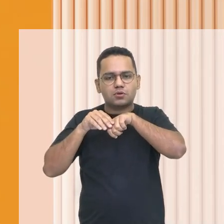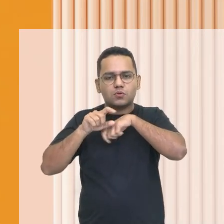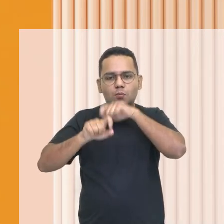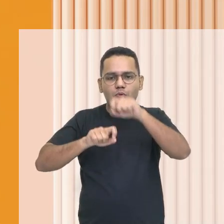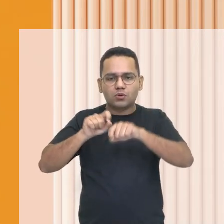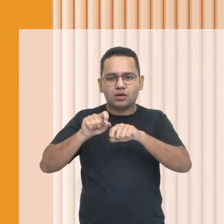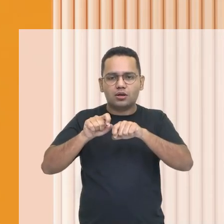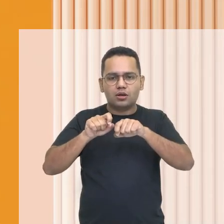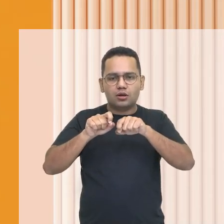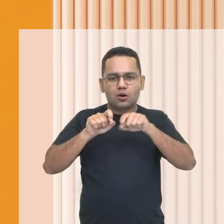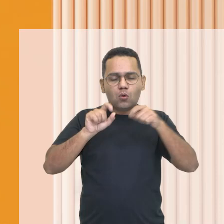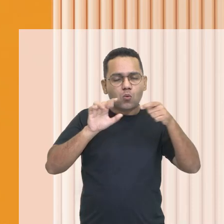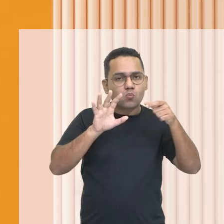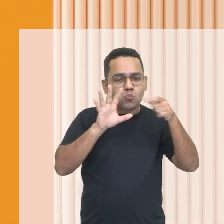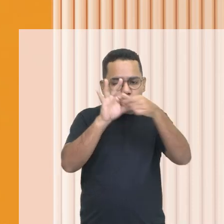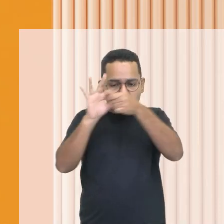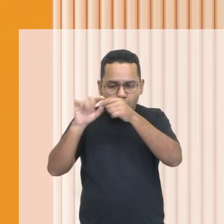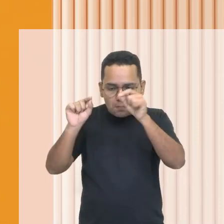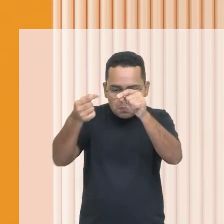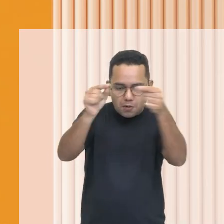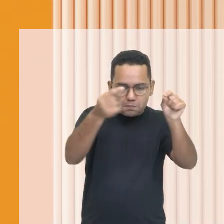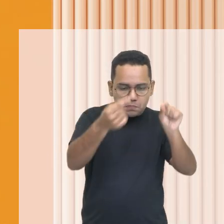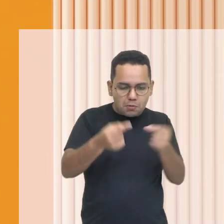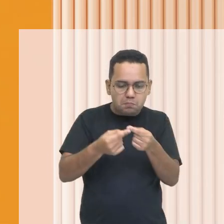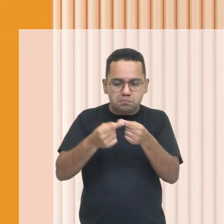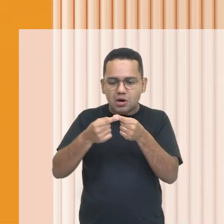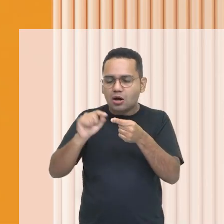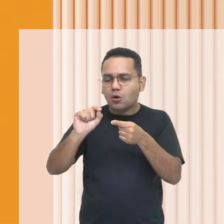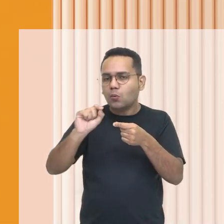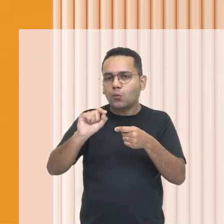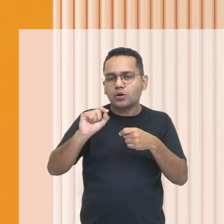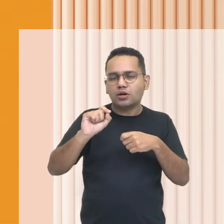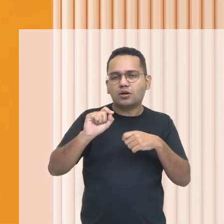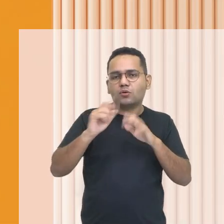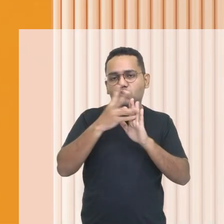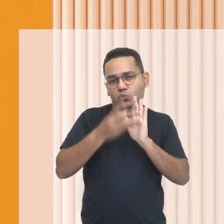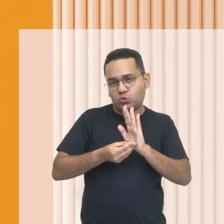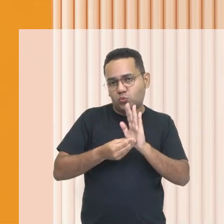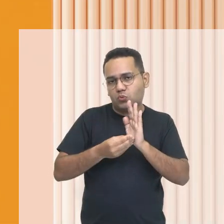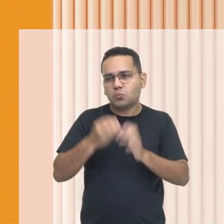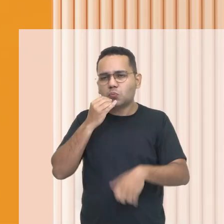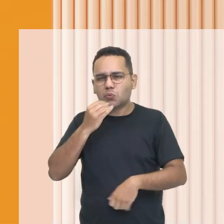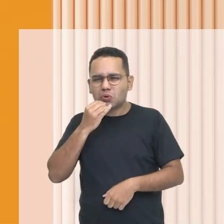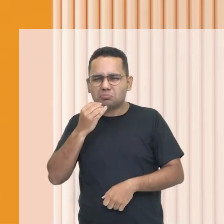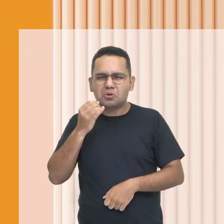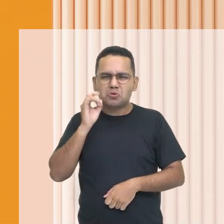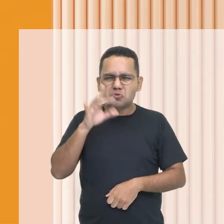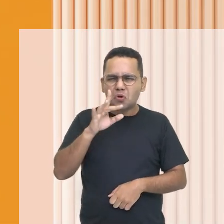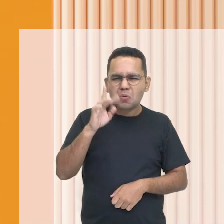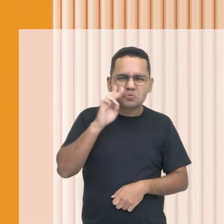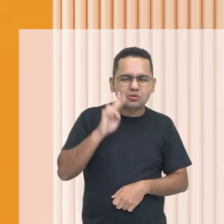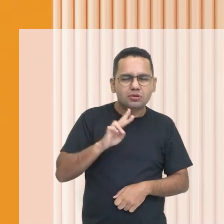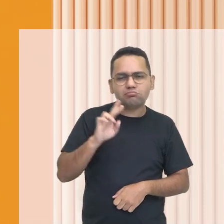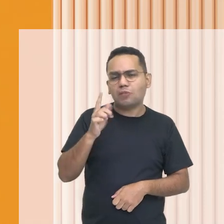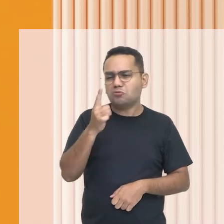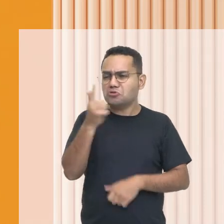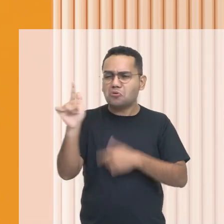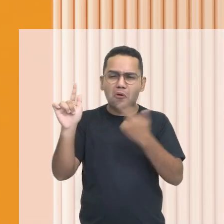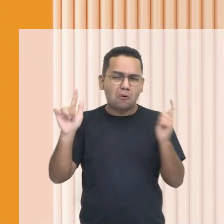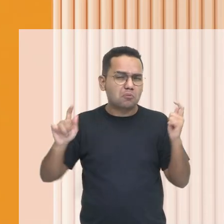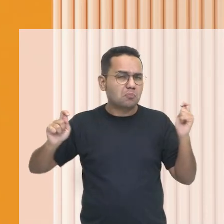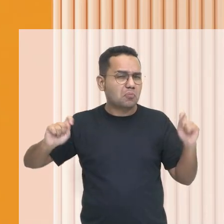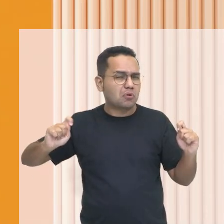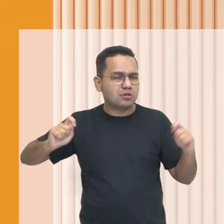Os conteúdos, não somente de história, mas também de geografia, de biologia, enfim, né,